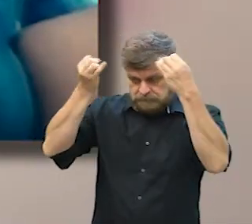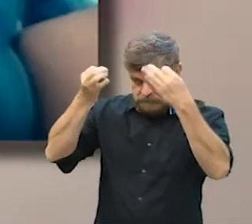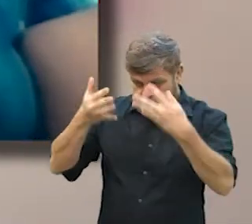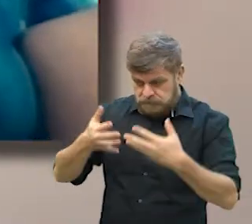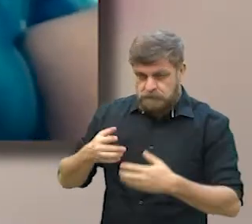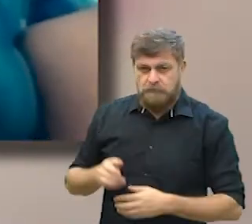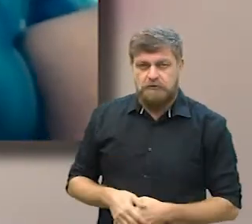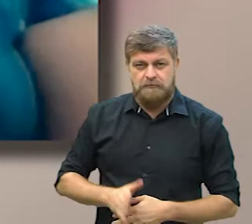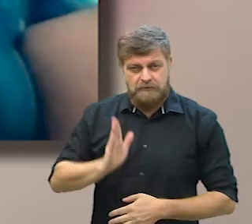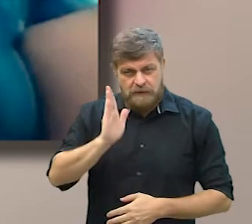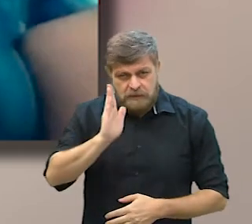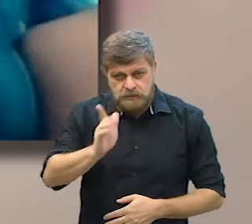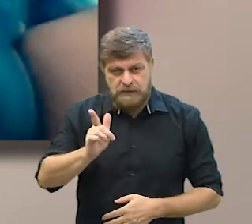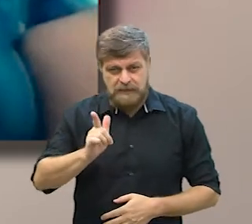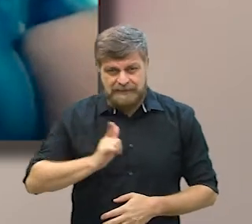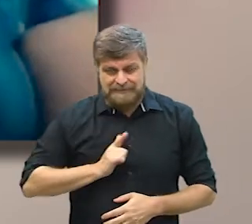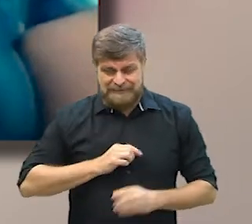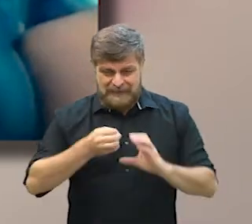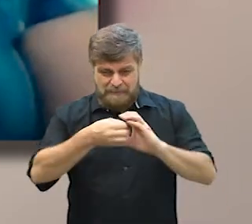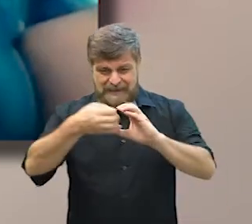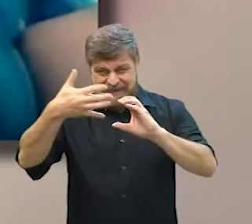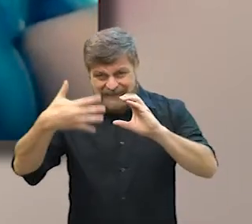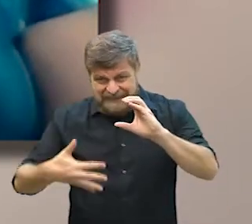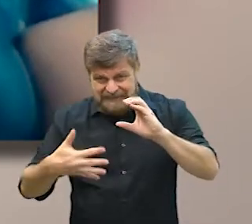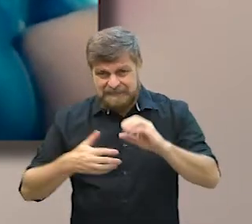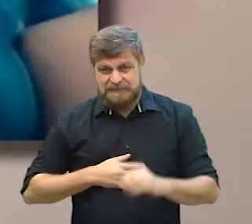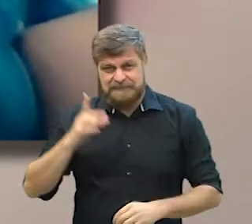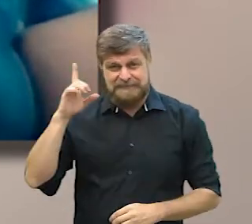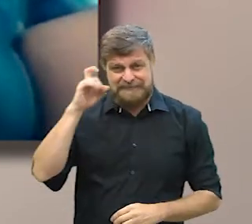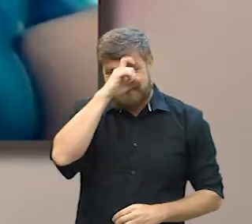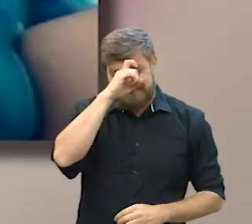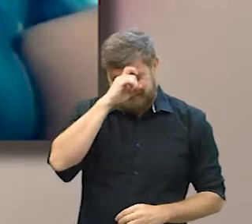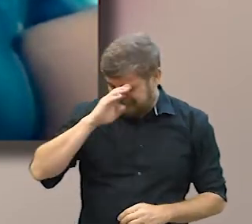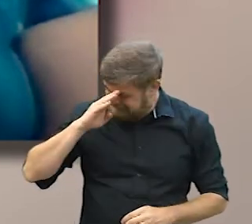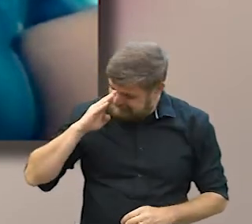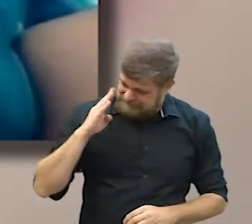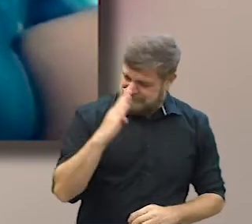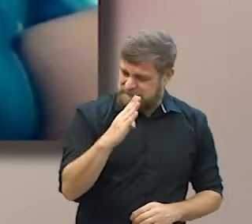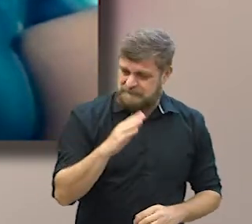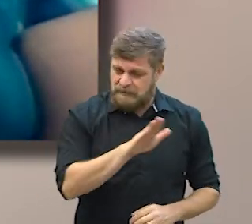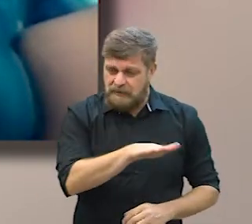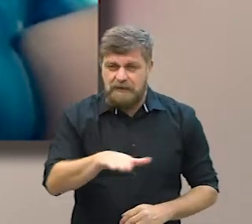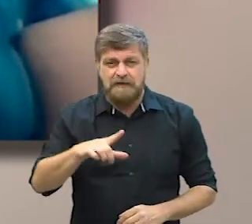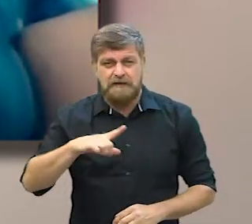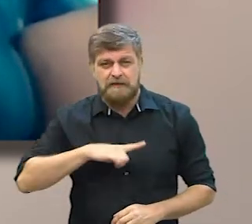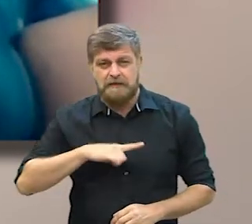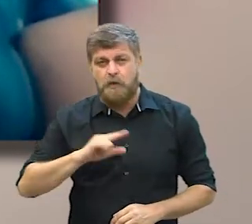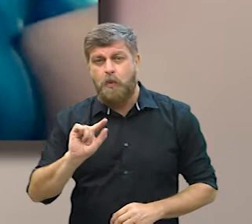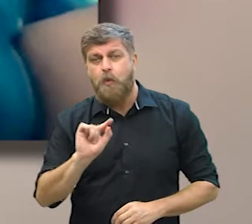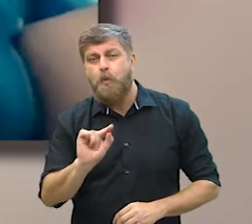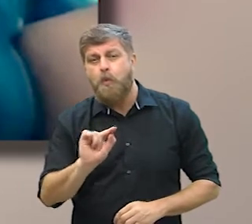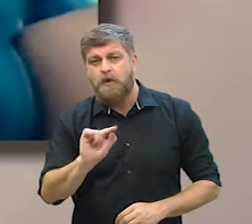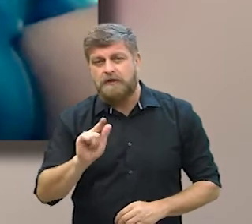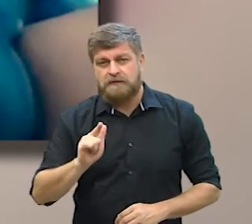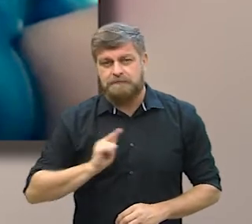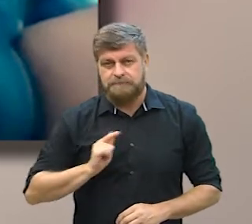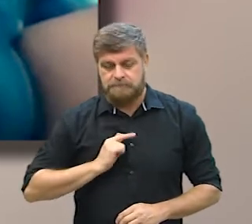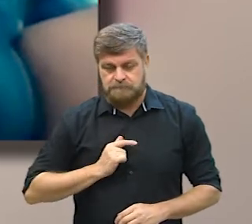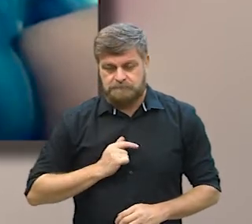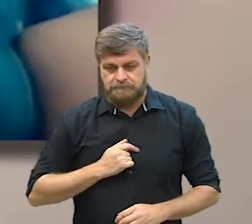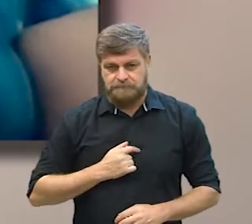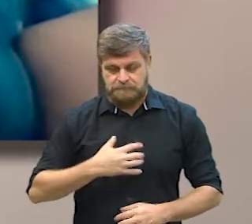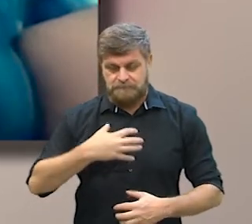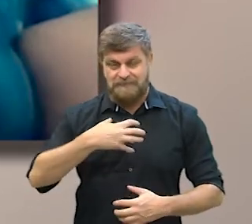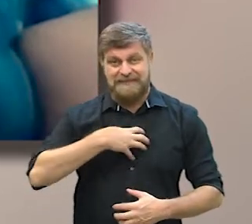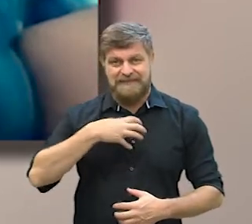já levantou, né, como uma característica, uma dificuldade muito grande que essas crianças têm, Viviane, são as